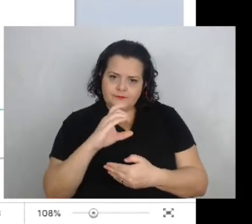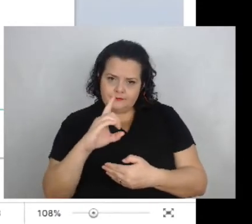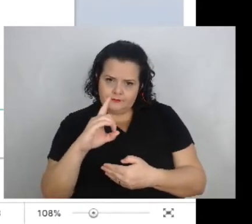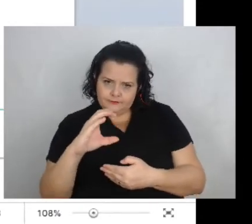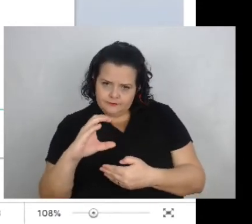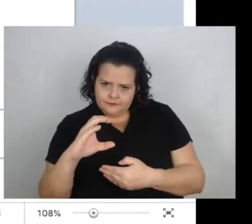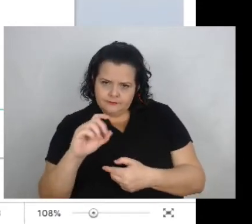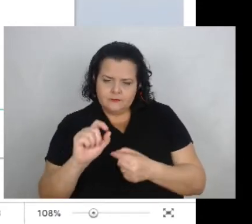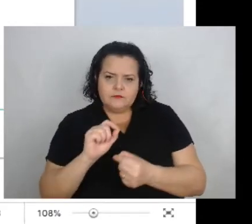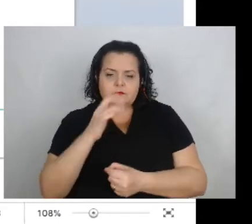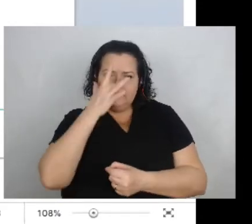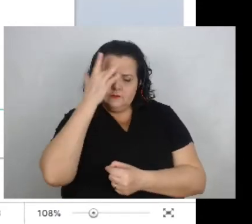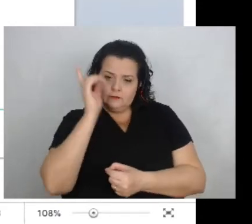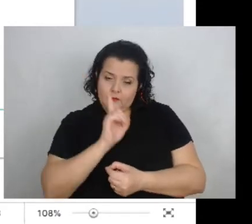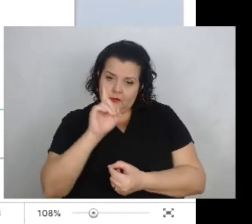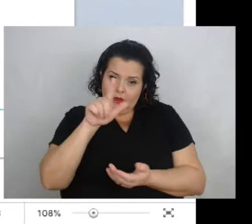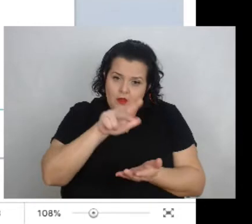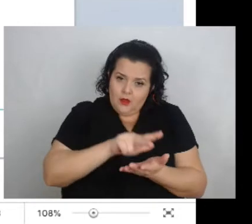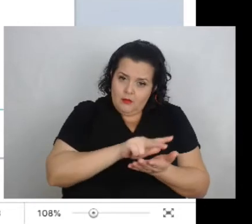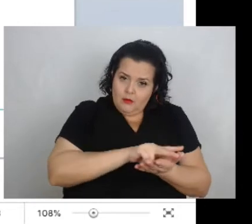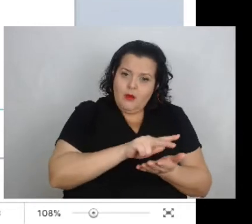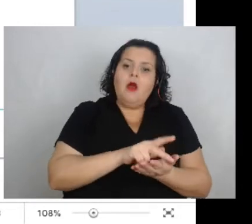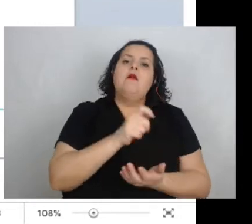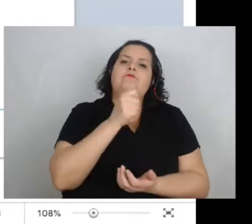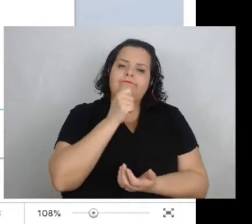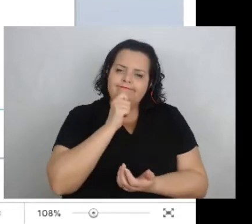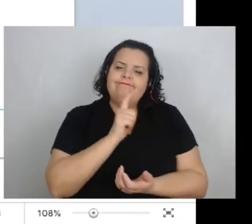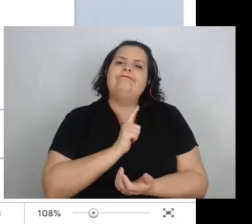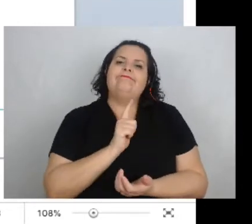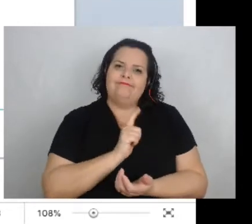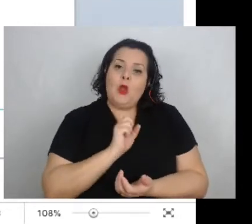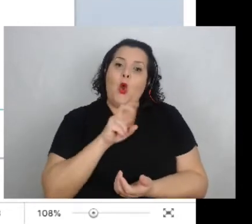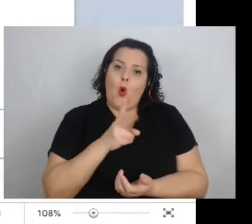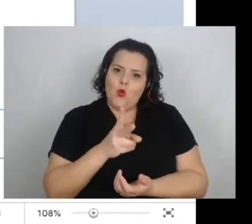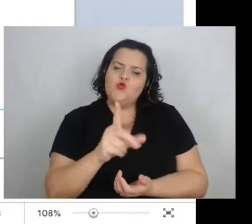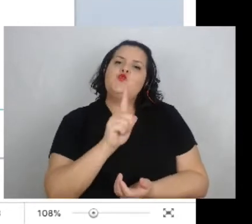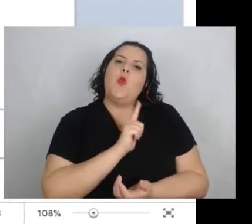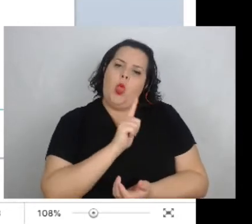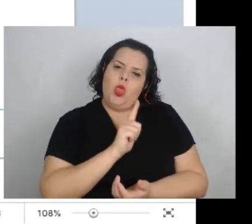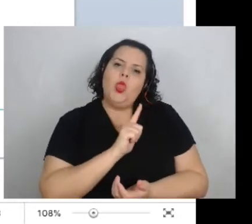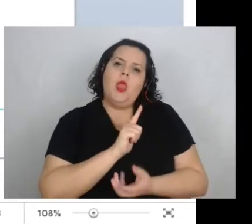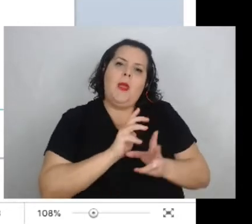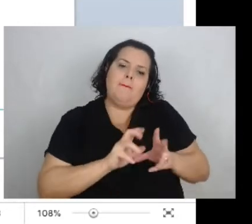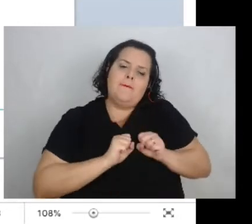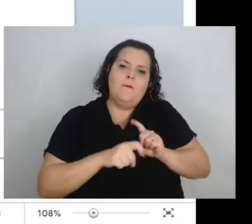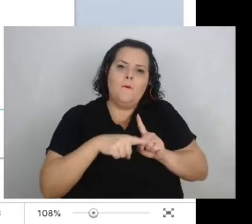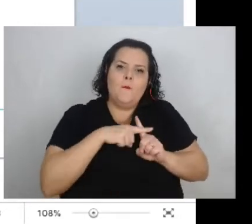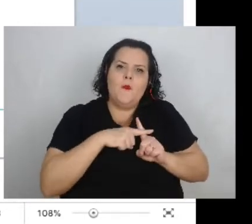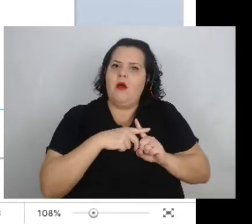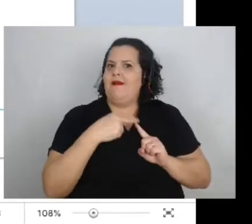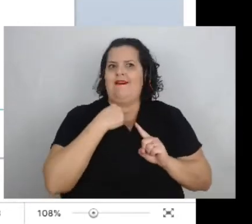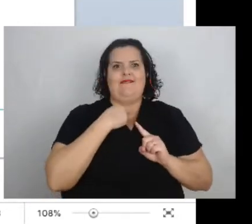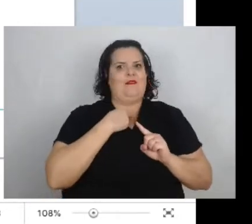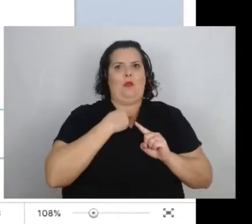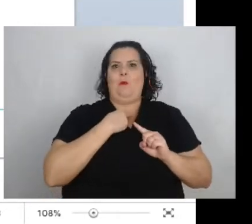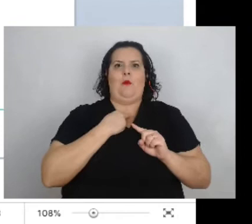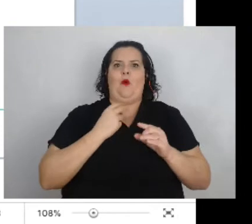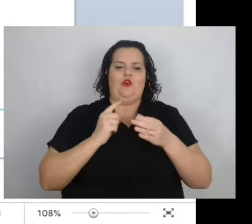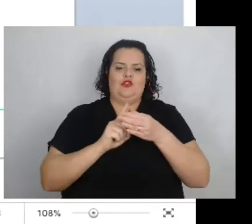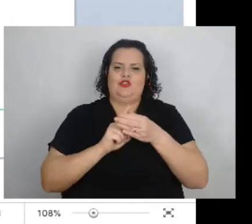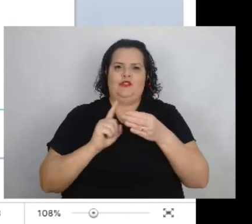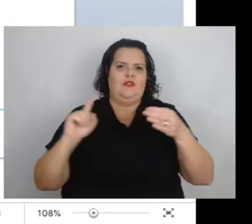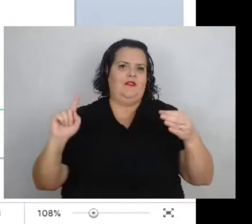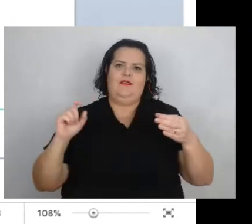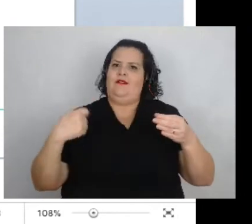hospitalizados ainda têm cultura positiva. Então, teoricamente, não poderíamos liberar esse paciente do isolamento. É um número